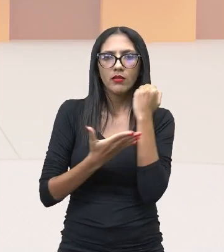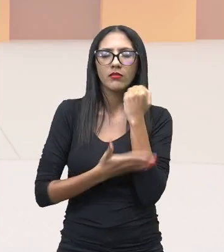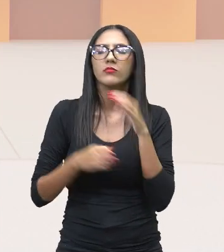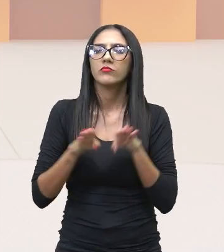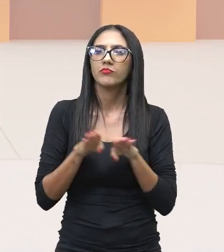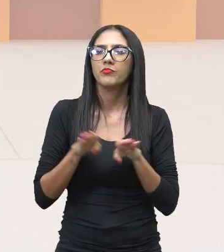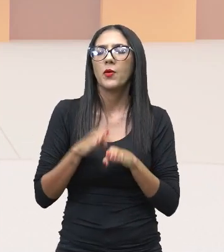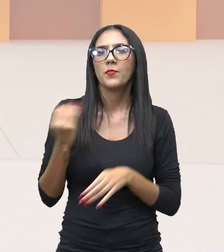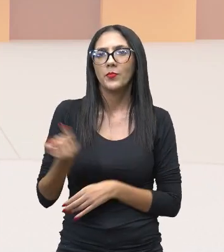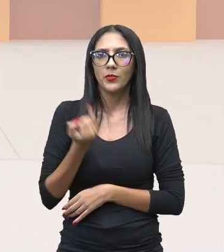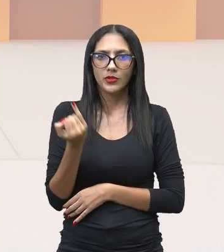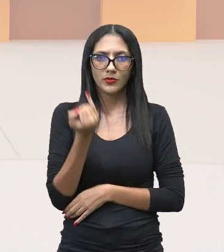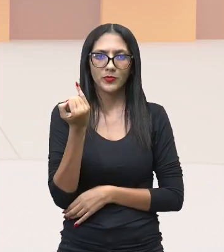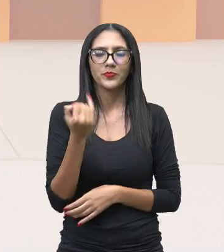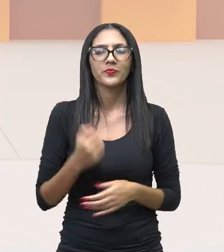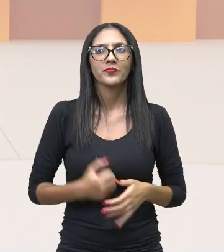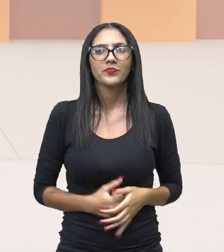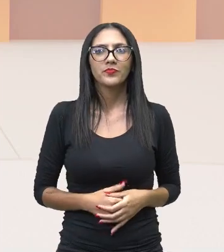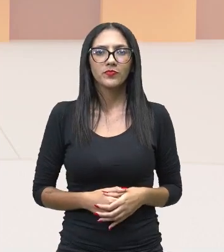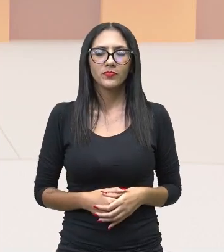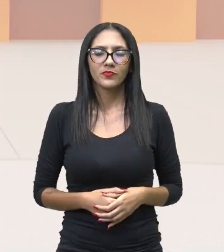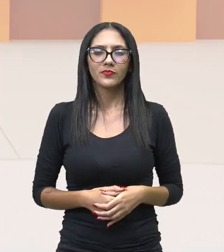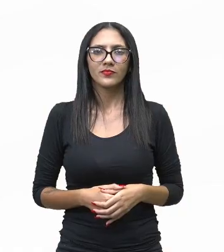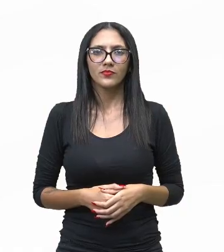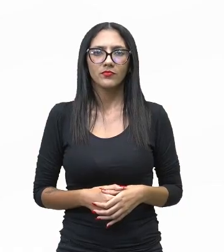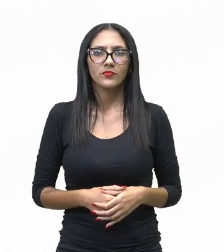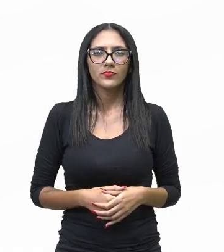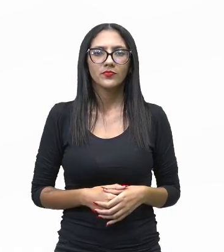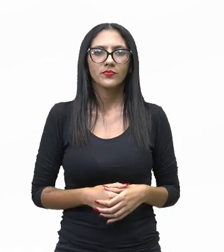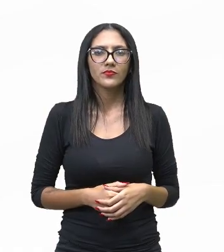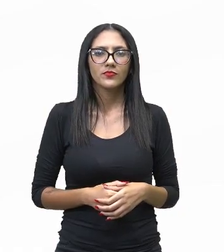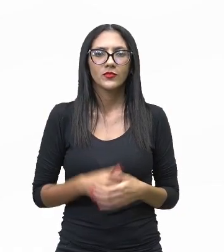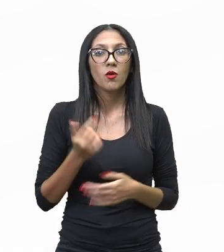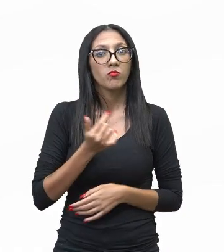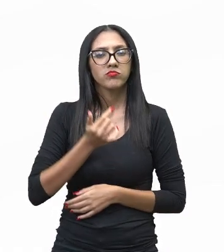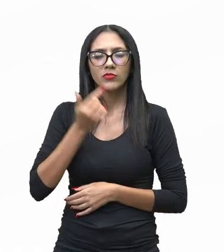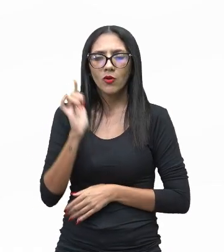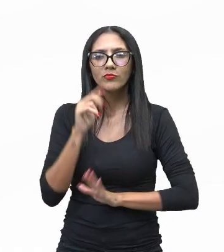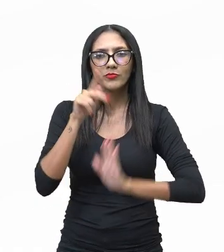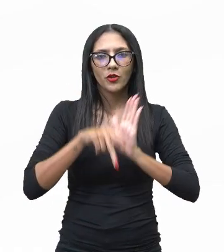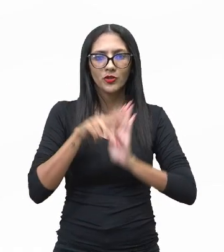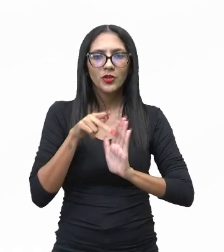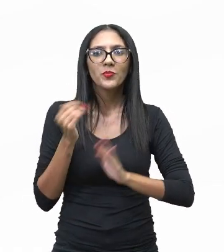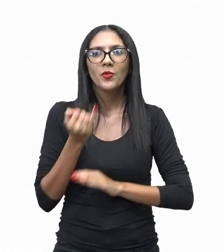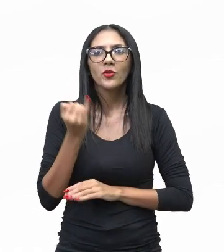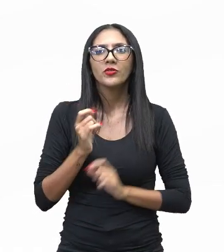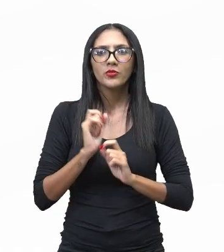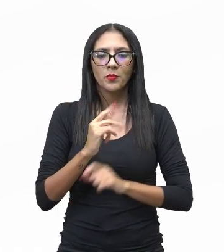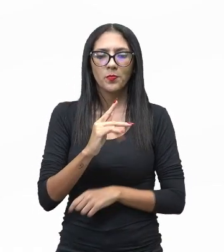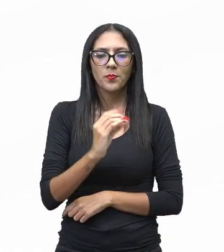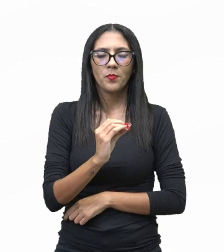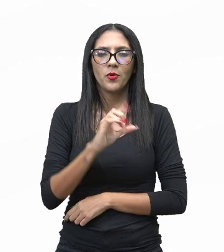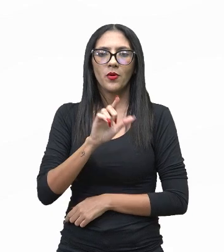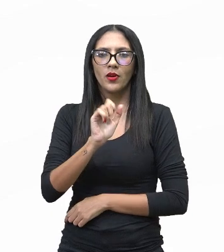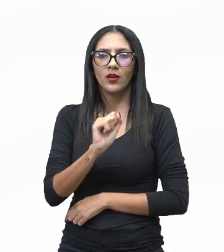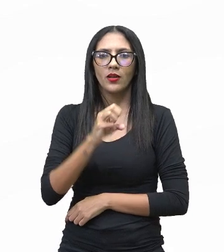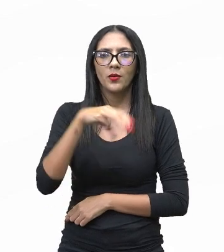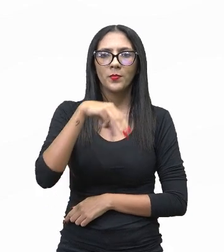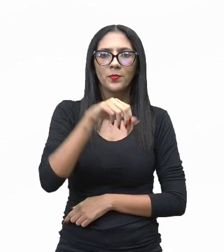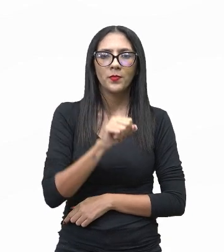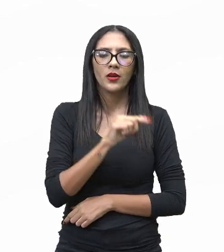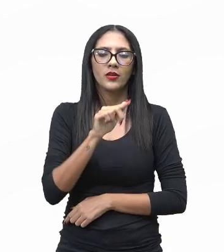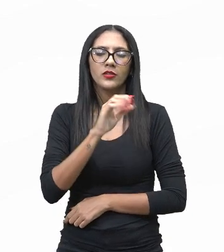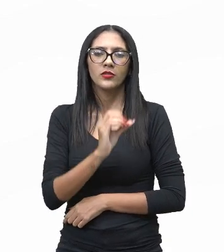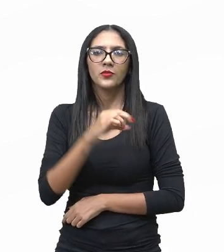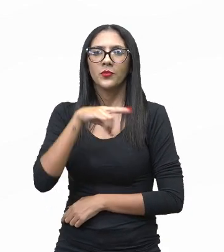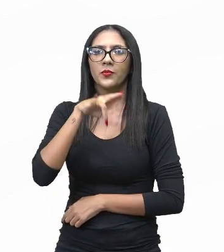sentido. Outro grande projeto de desenvolvimento na Amazônia do passado, né, é a chamada Polo Amazônia. O que era a Polo Amazônia,